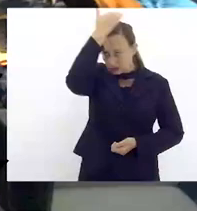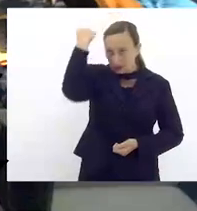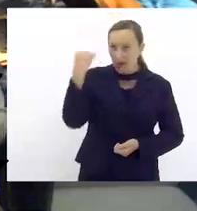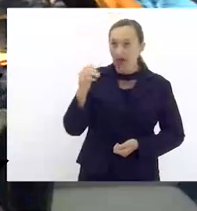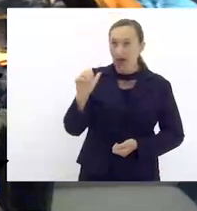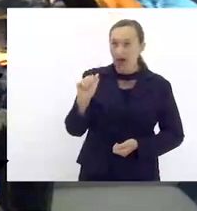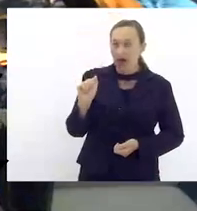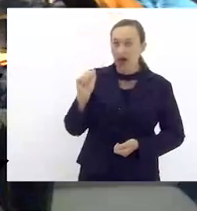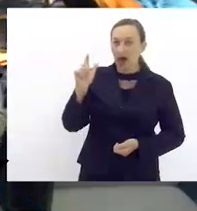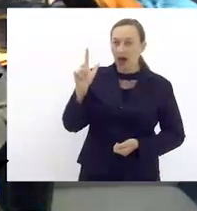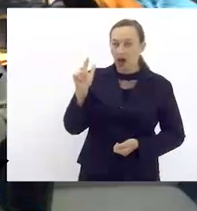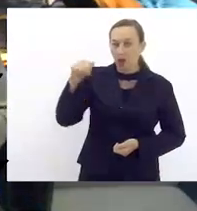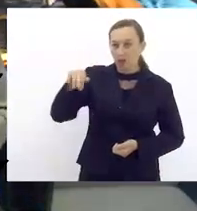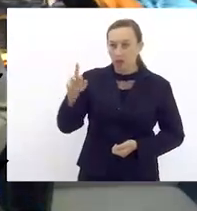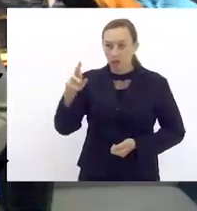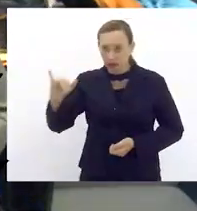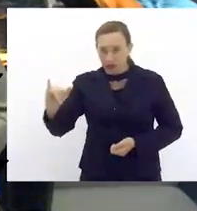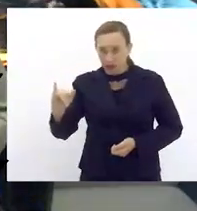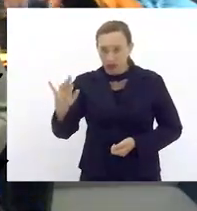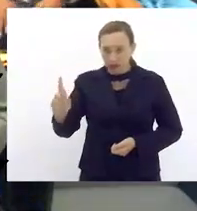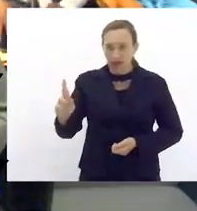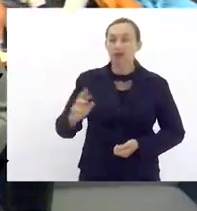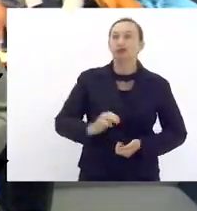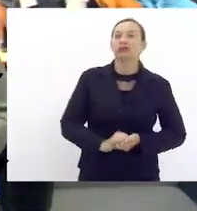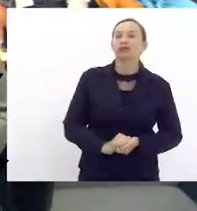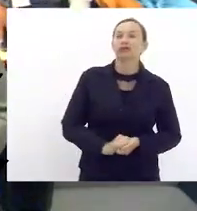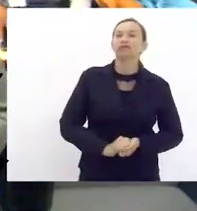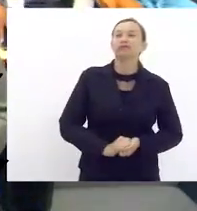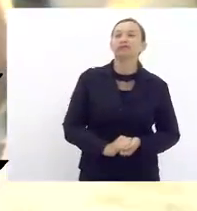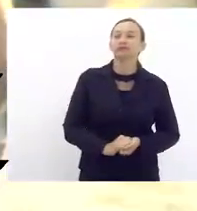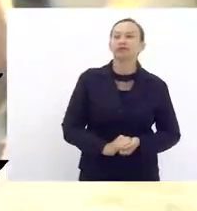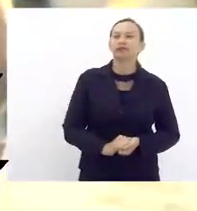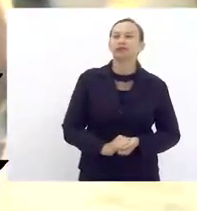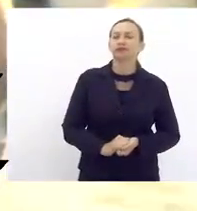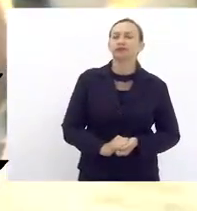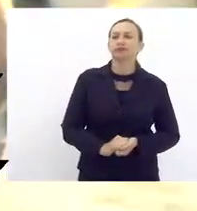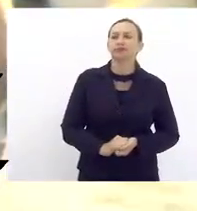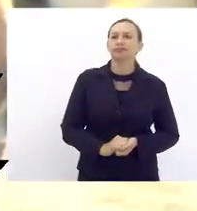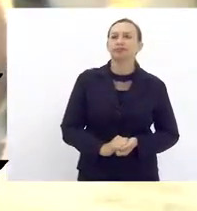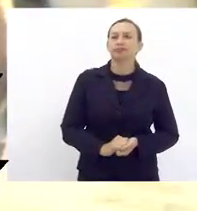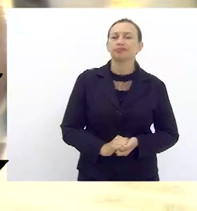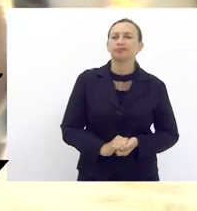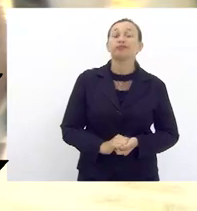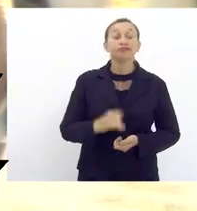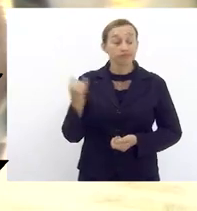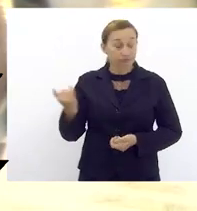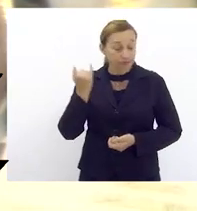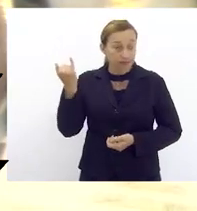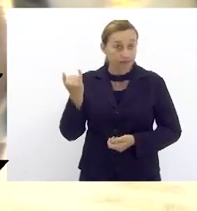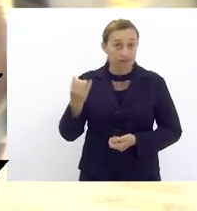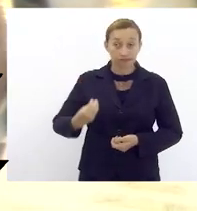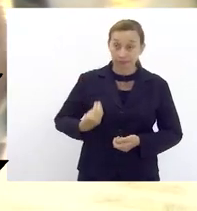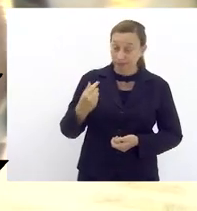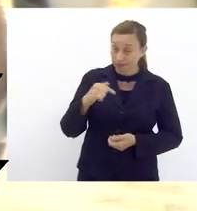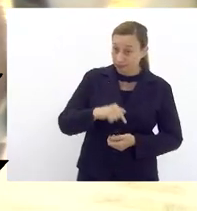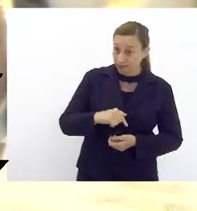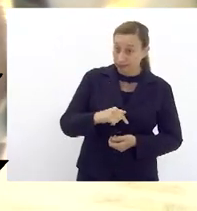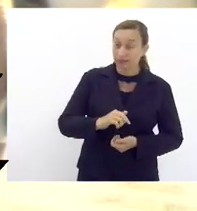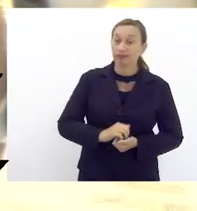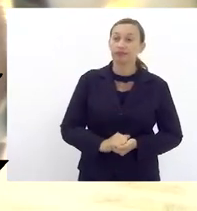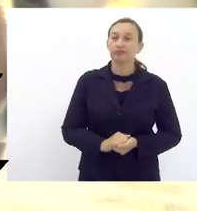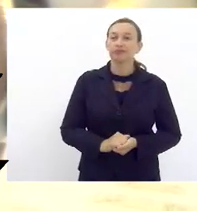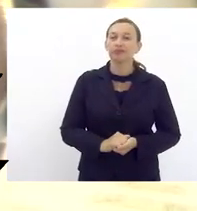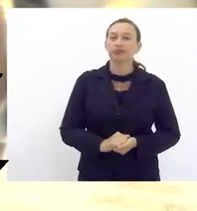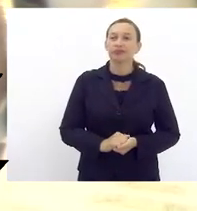conhecido como nós como Júnior lá do Boaçu também é importante estar aqui do Lenço